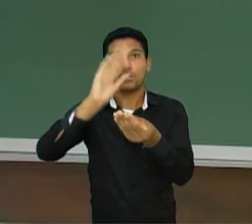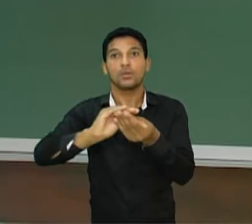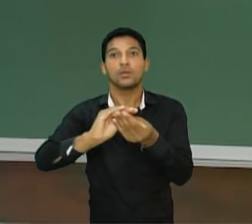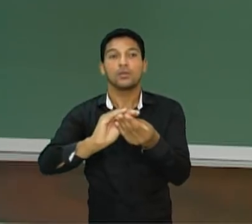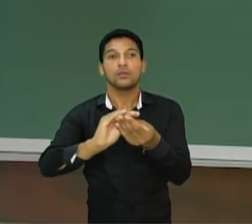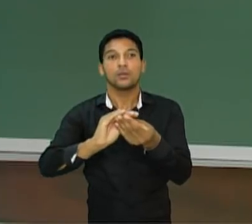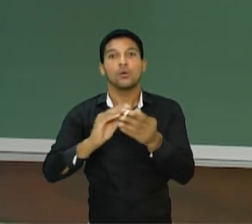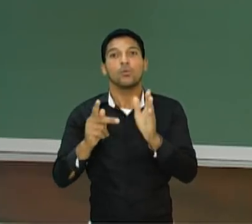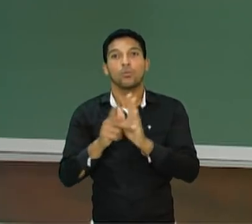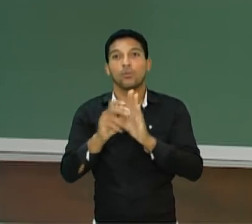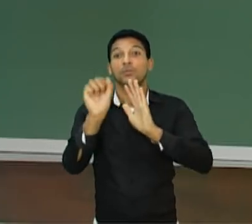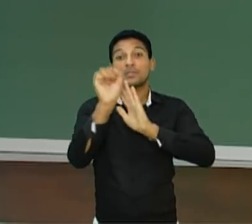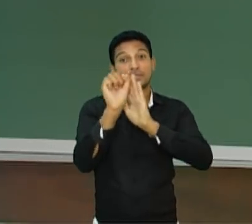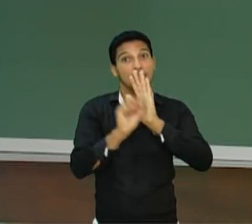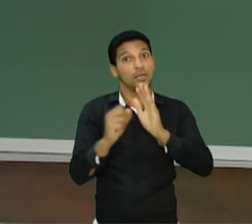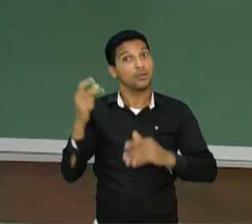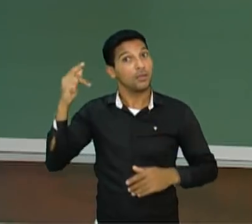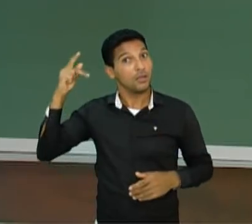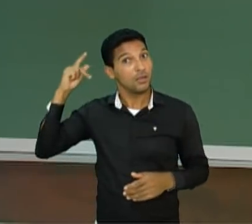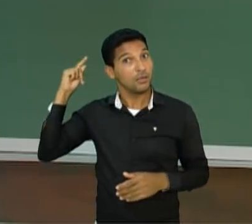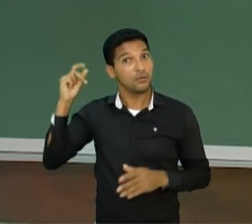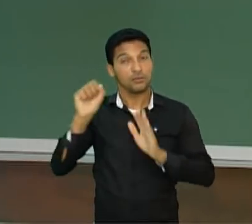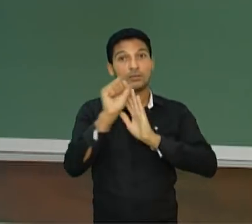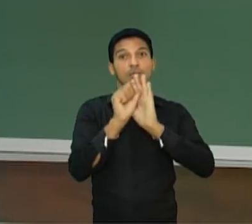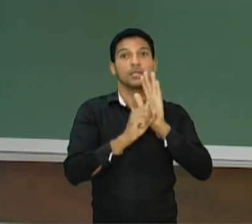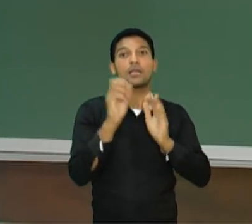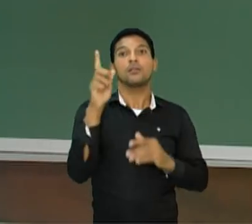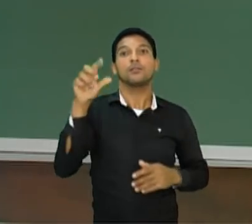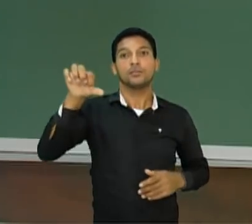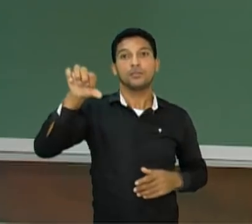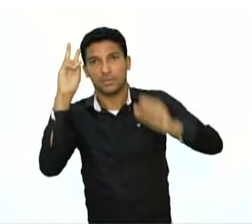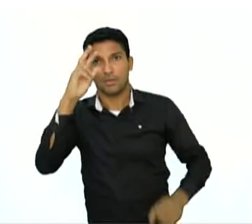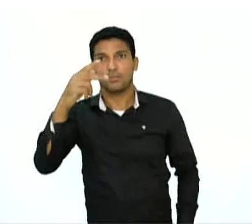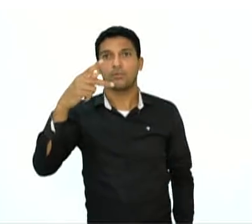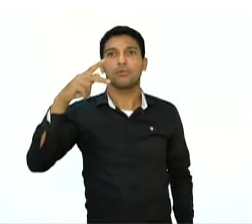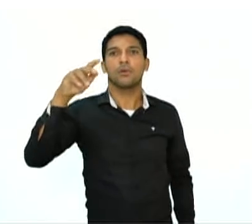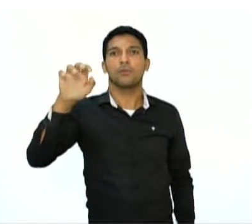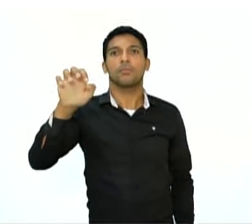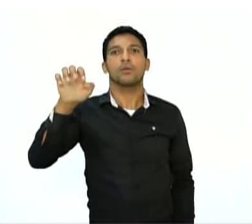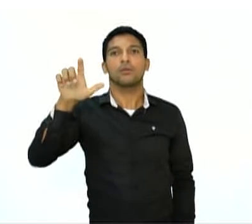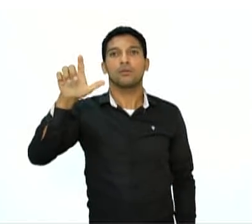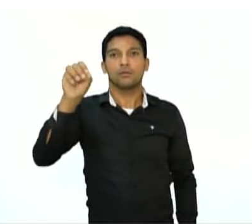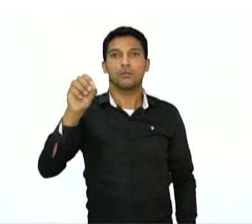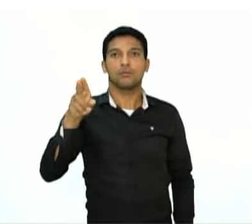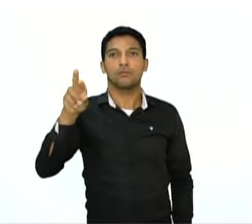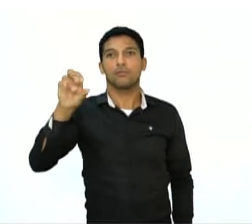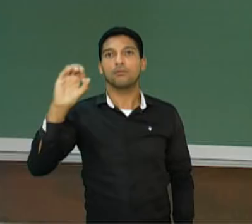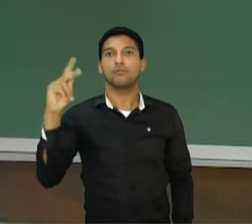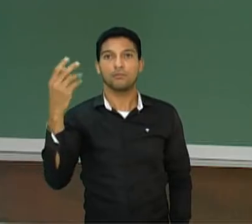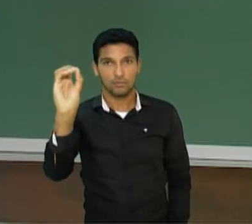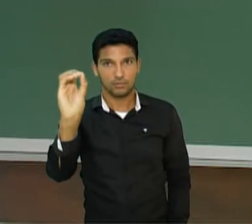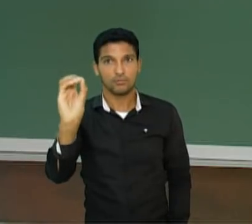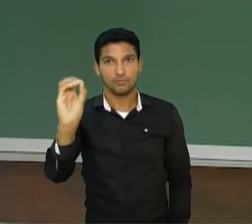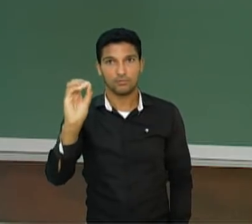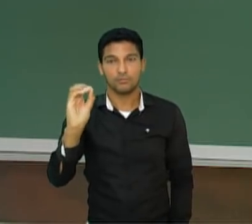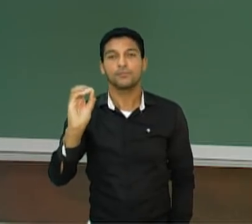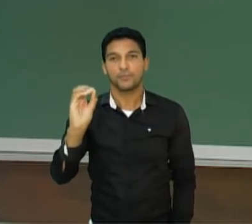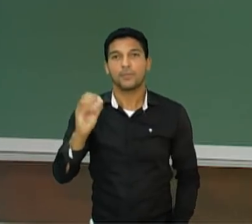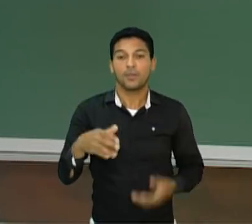século XIX, período imperial, como agente transformador, ou seja, a educação ela muda. A educação ela tem esse